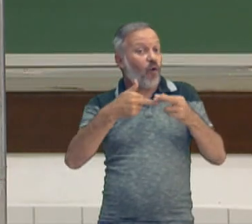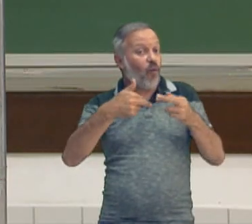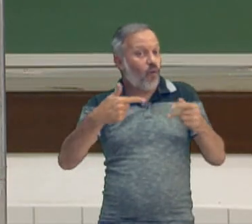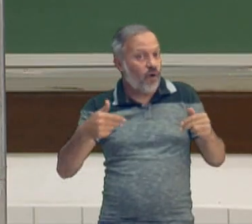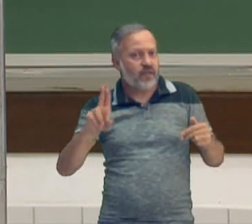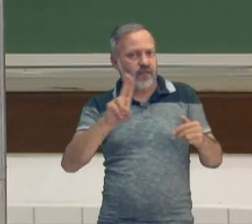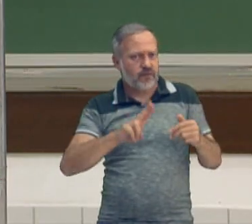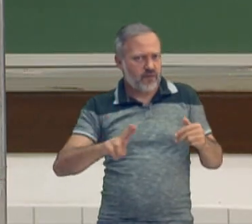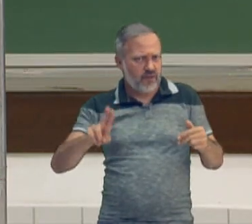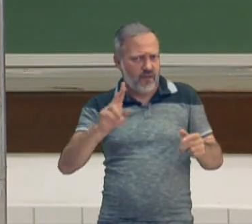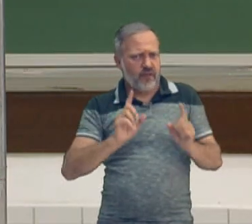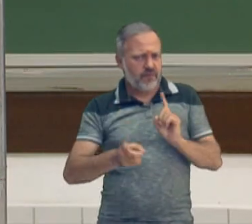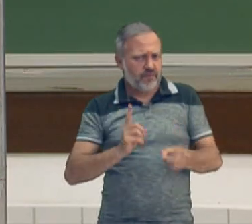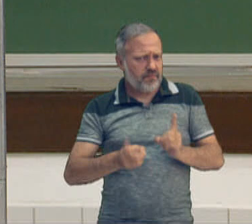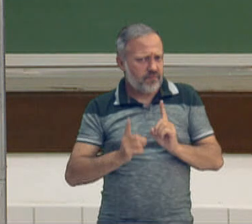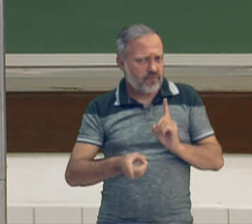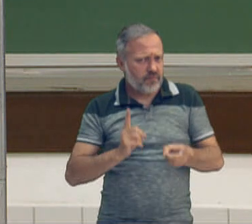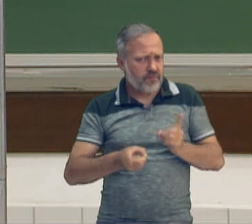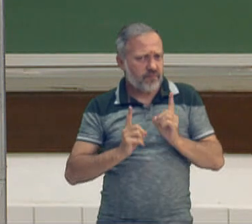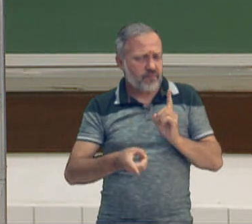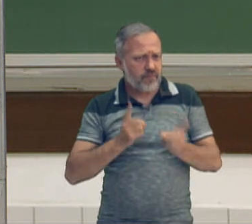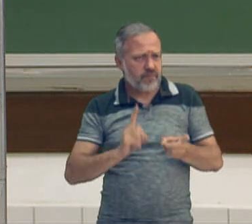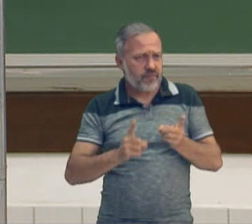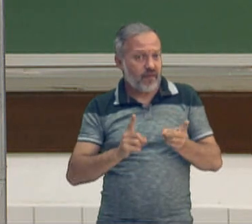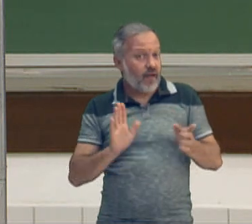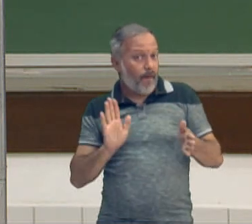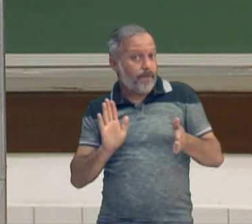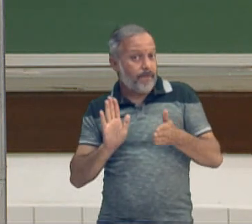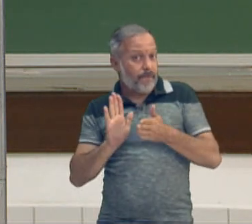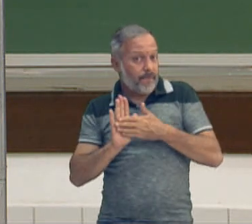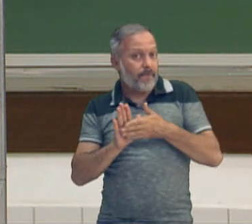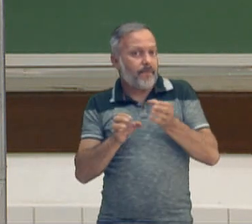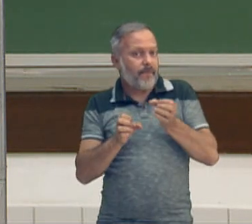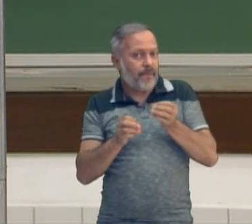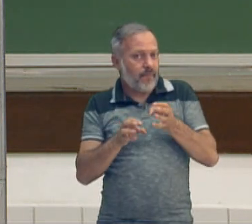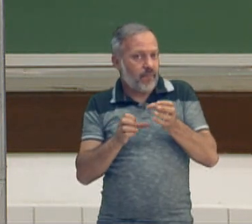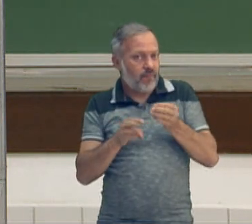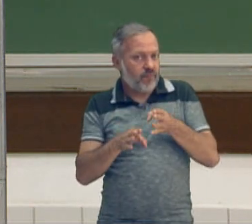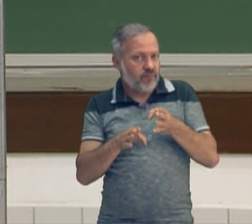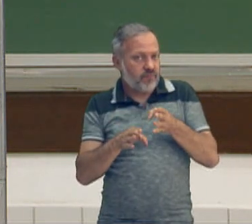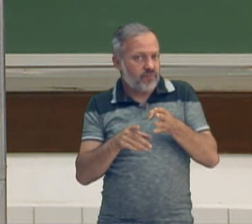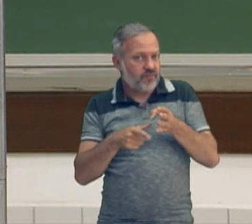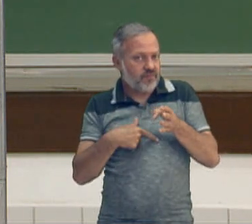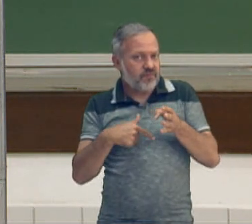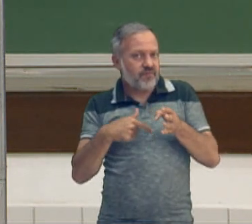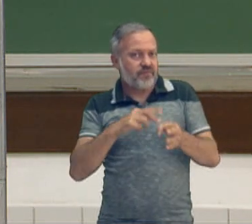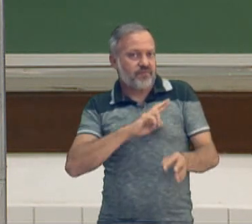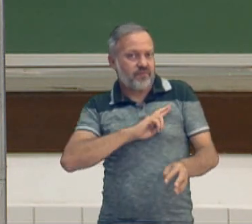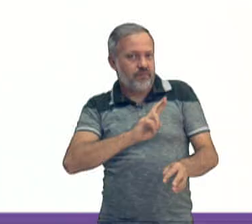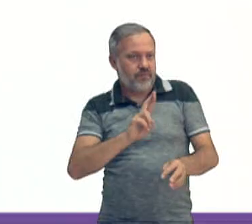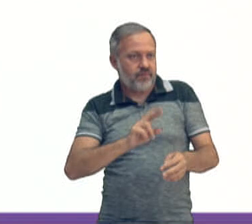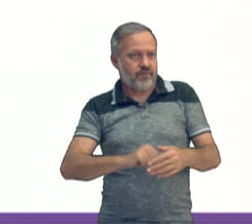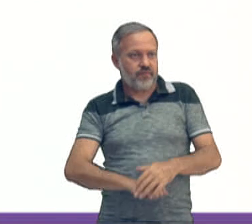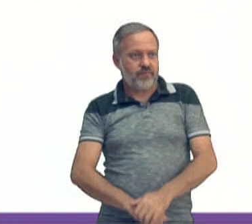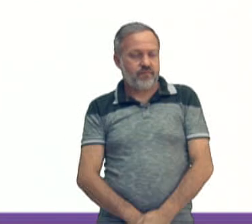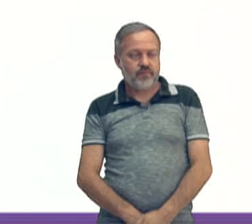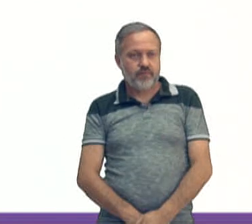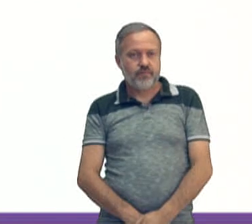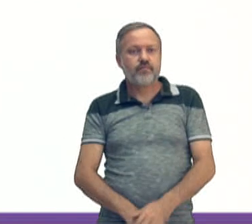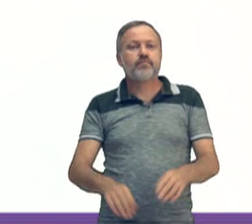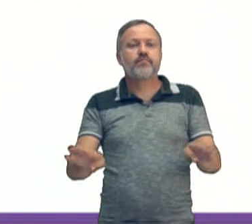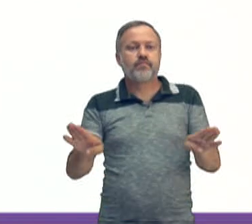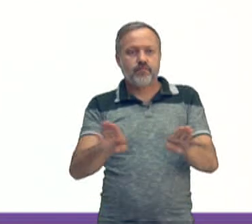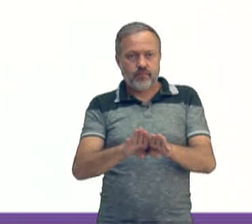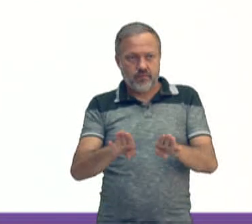no candomblé, a arte é parte da doutrina do ensinamento e é essencial. O movimento Hare Krishna,